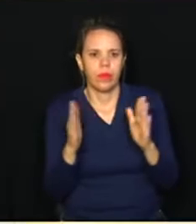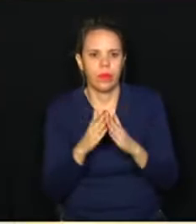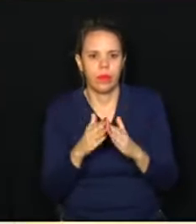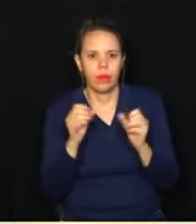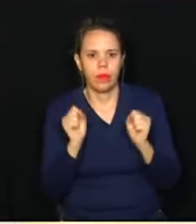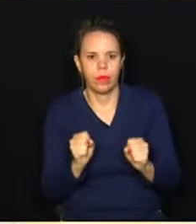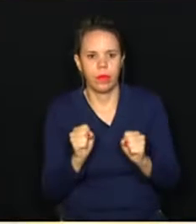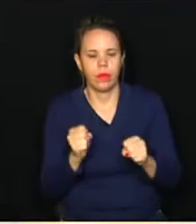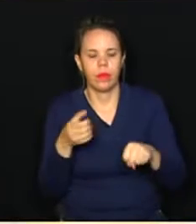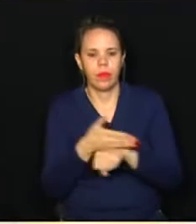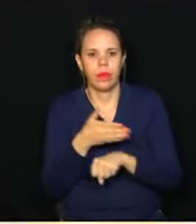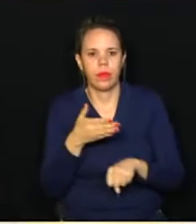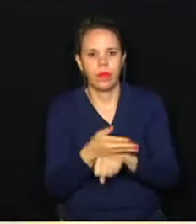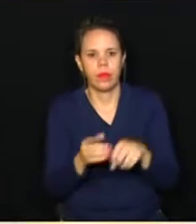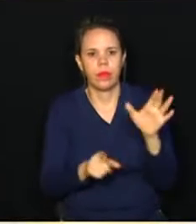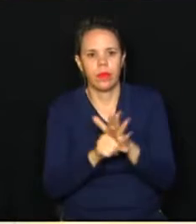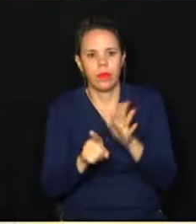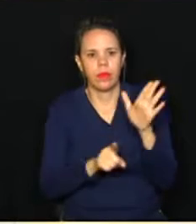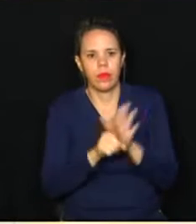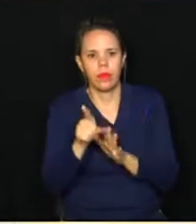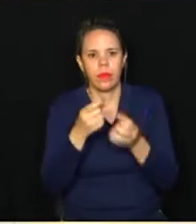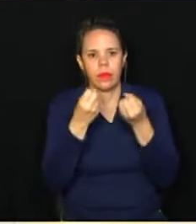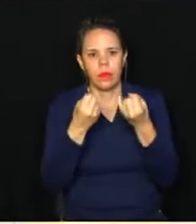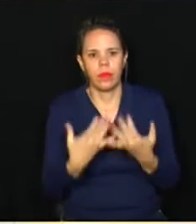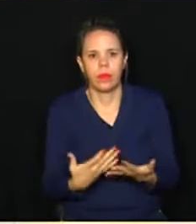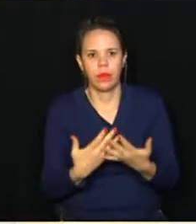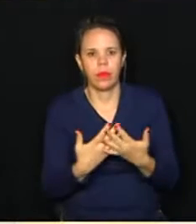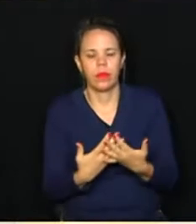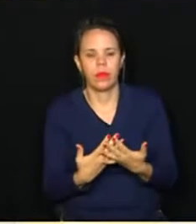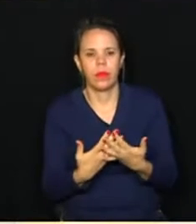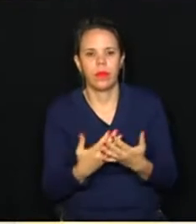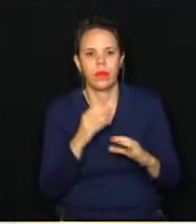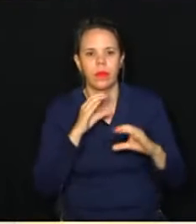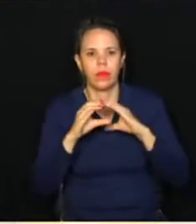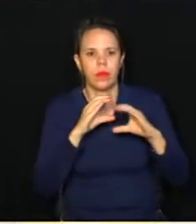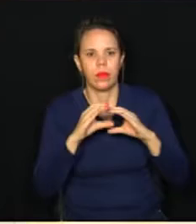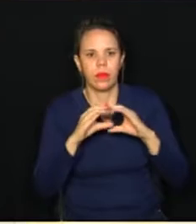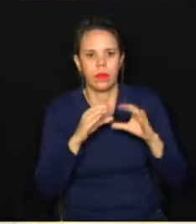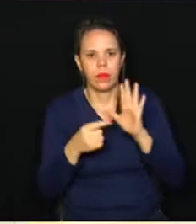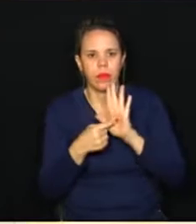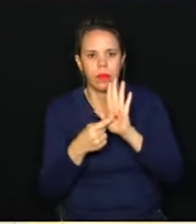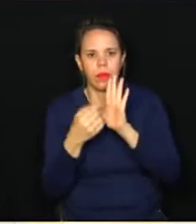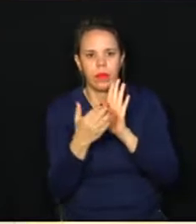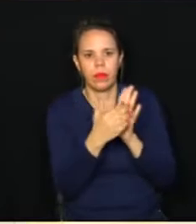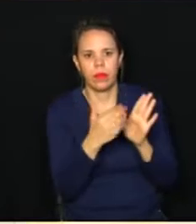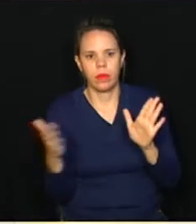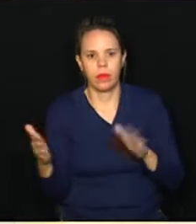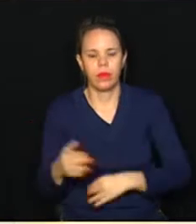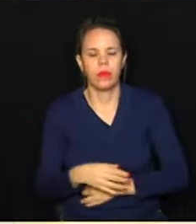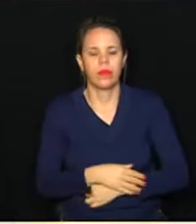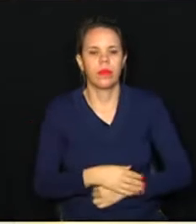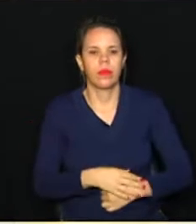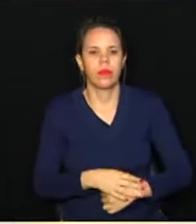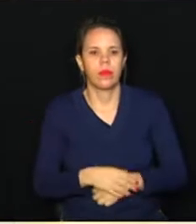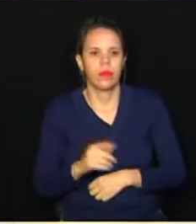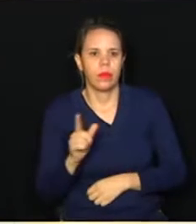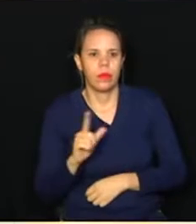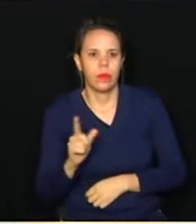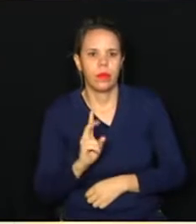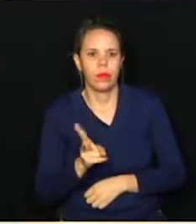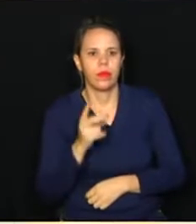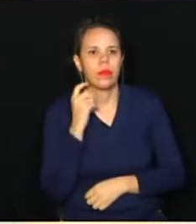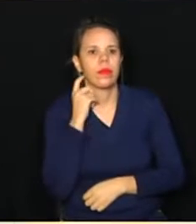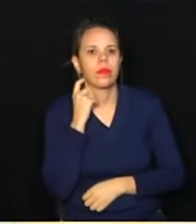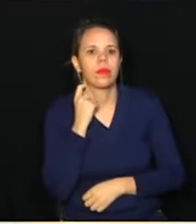pode participar enviando suas perguntas, seus comentários pelos canais de comunicação que vão aparecer ao longo deste evento. E claro, sempre